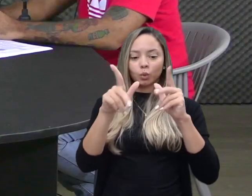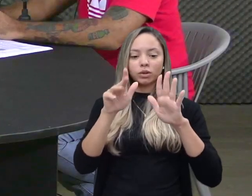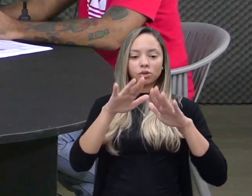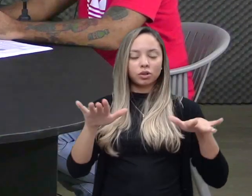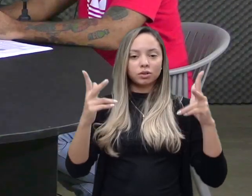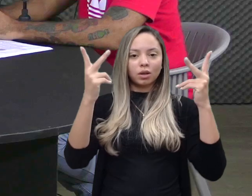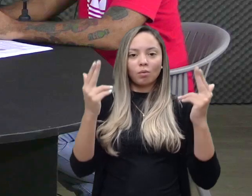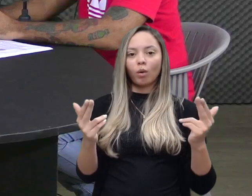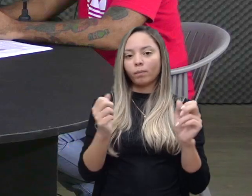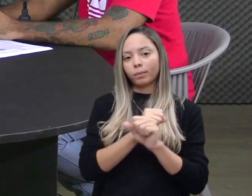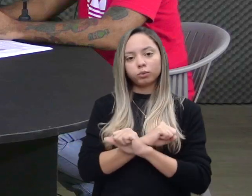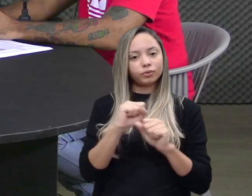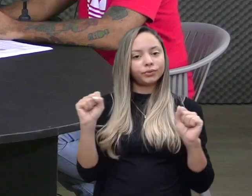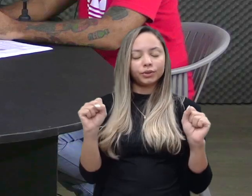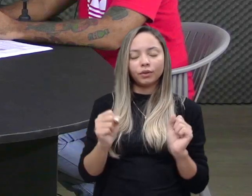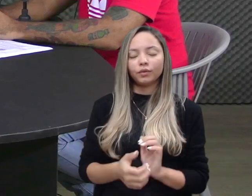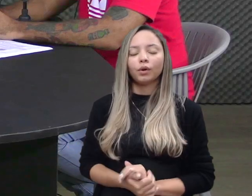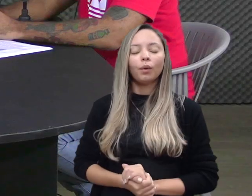gente faz